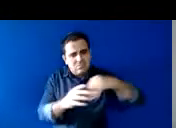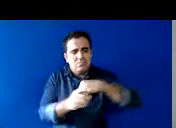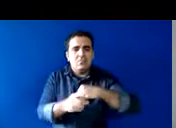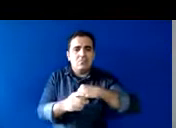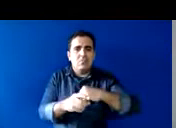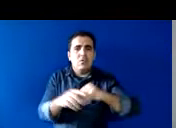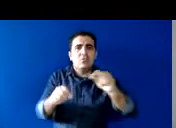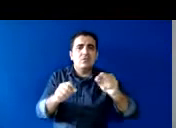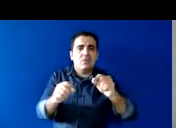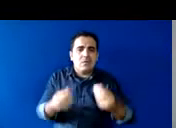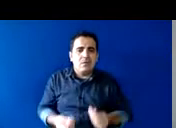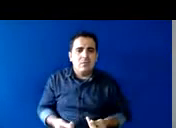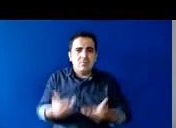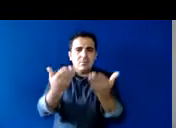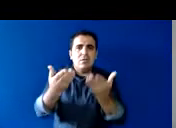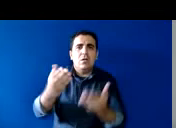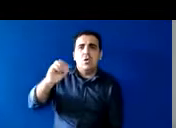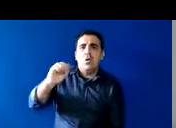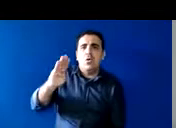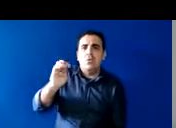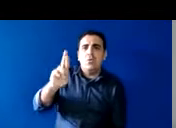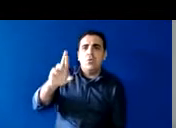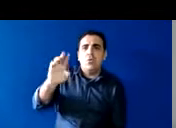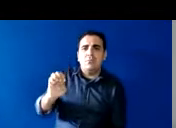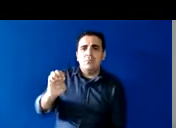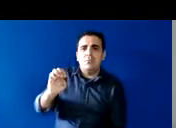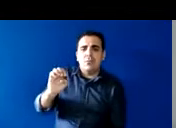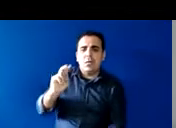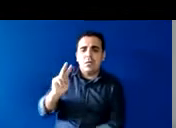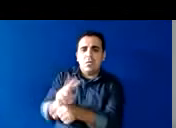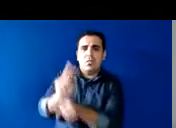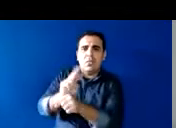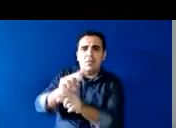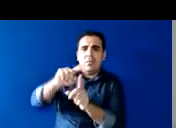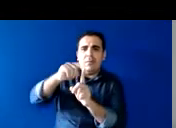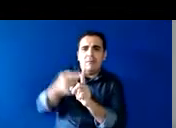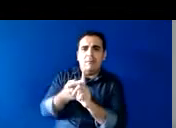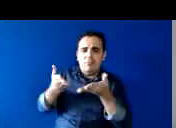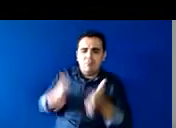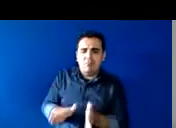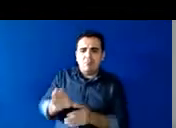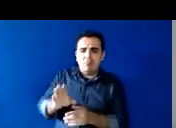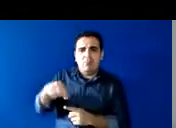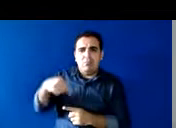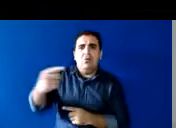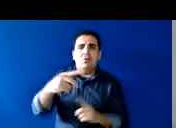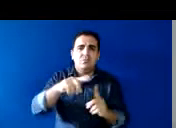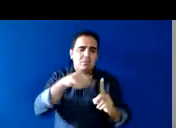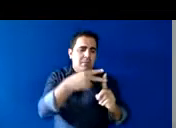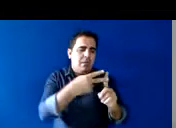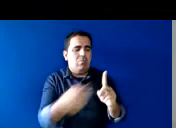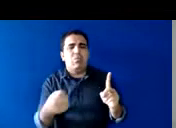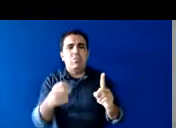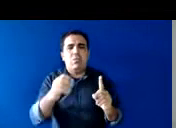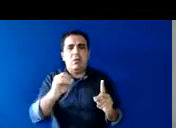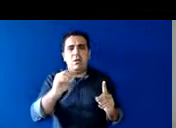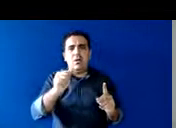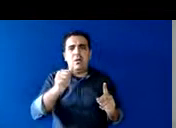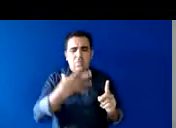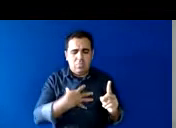da oferta do DIU de cobre pós-parto e pós-aborto, né? Nós sabemos que uma mulher